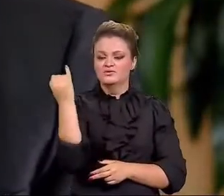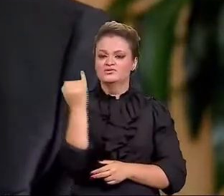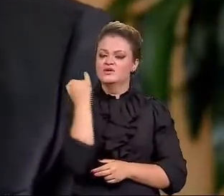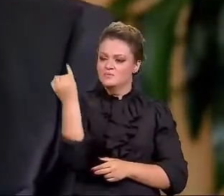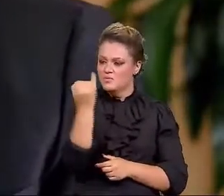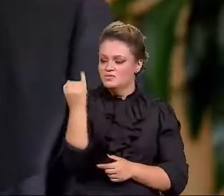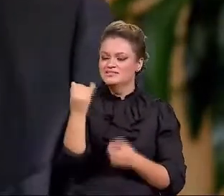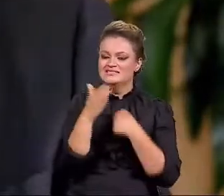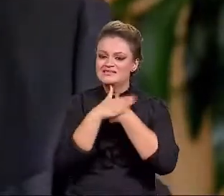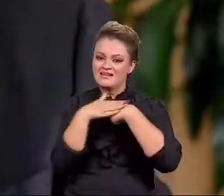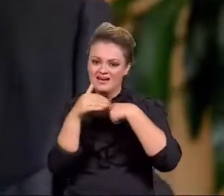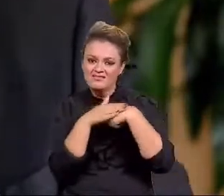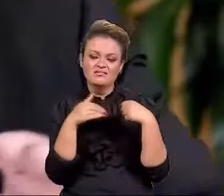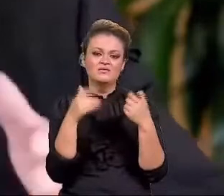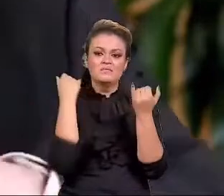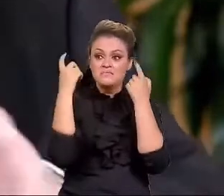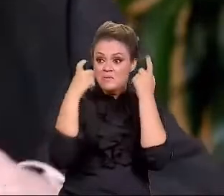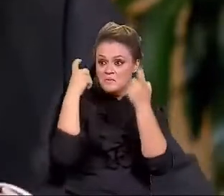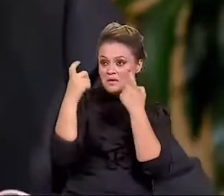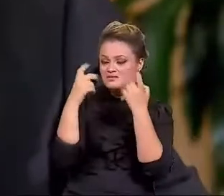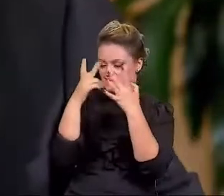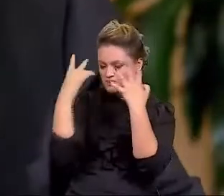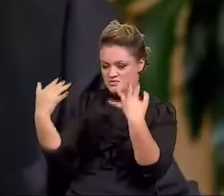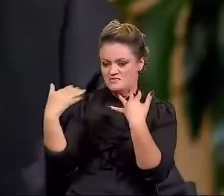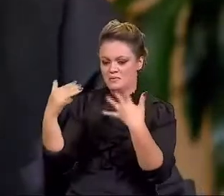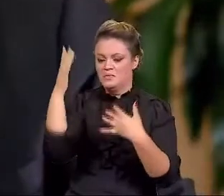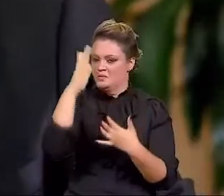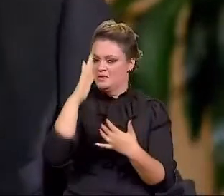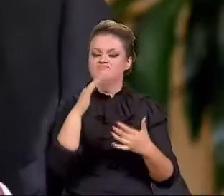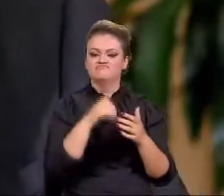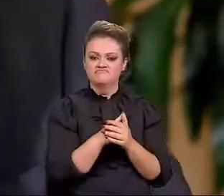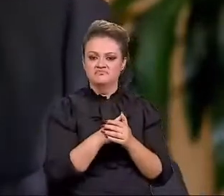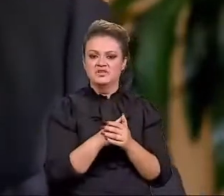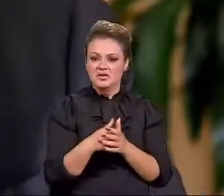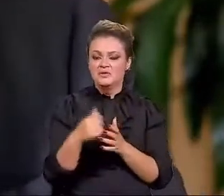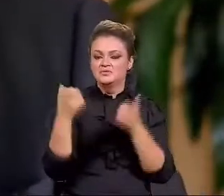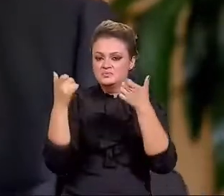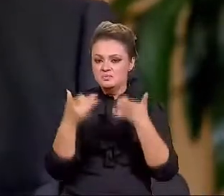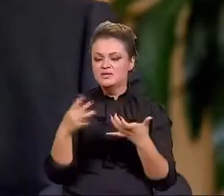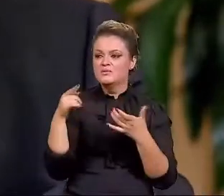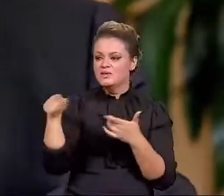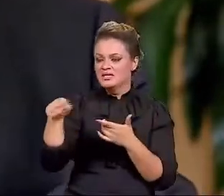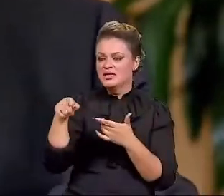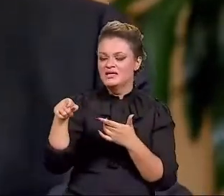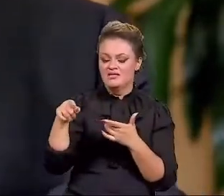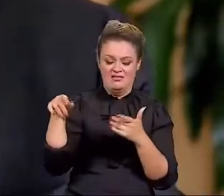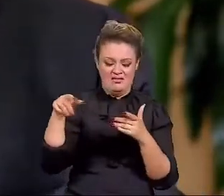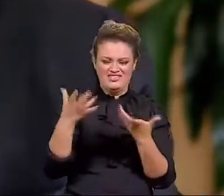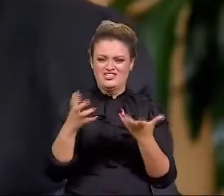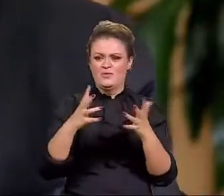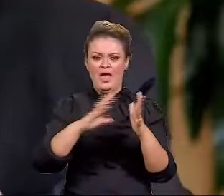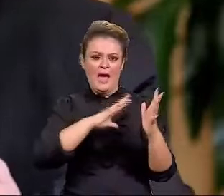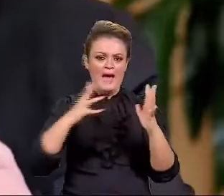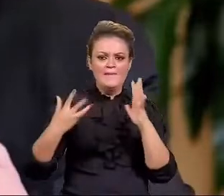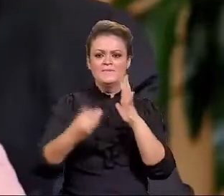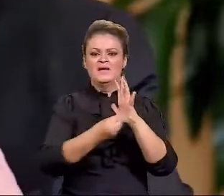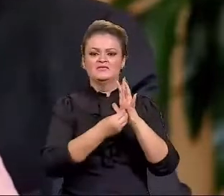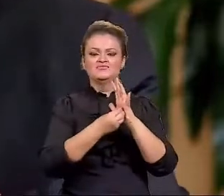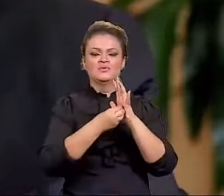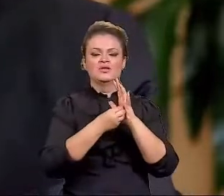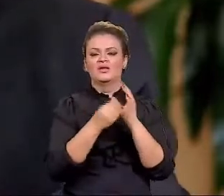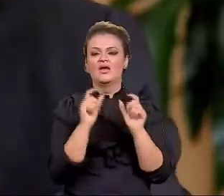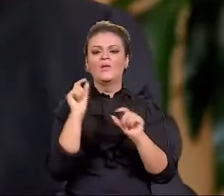pessoas têm com o Brasil. Eu tenho dito que a gente não quer transformar a Amazônia num santuário da humanidade. A Amazônia é um